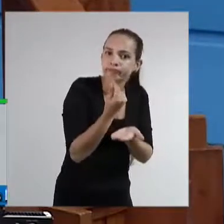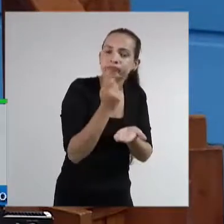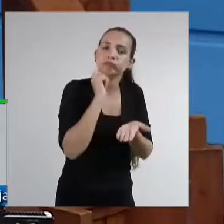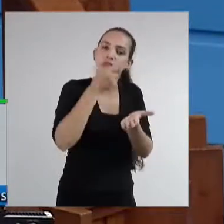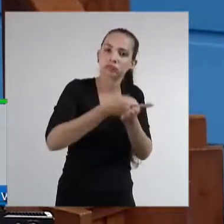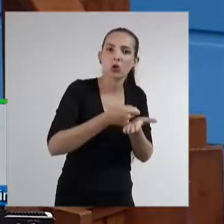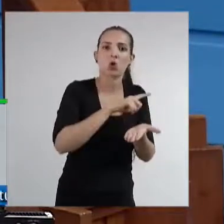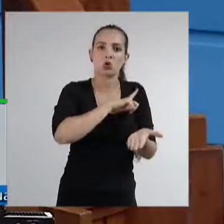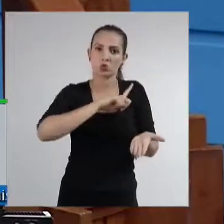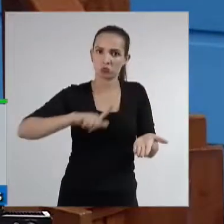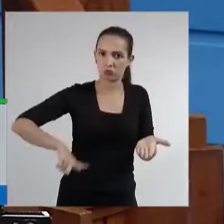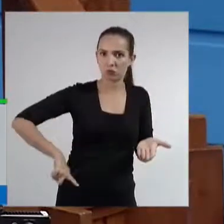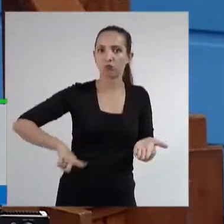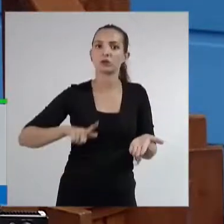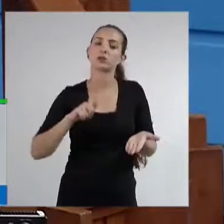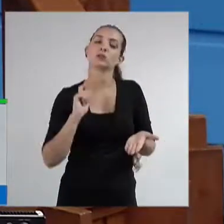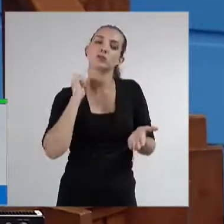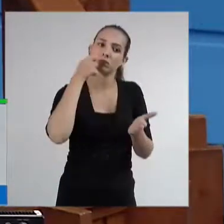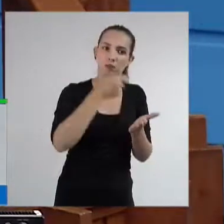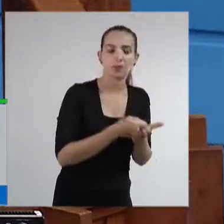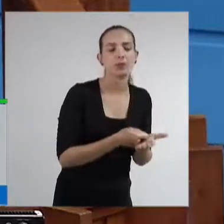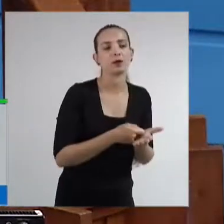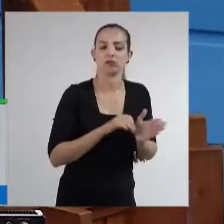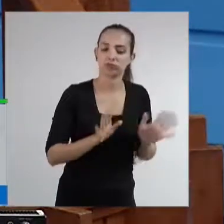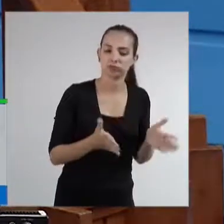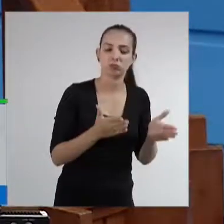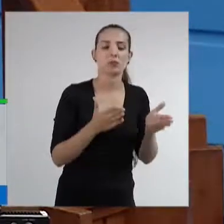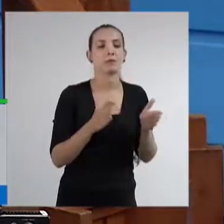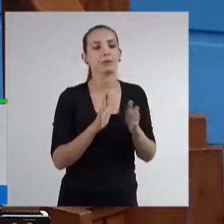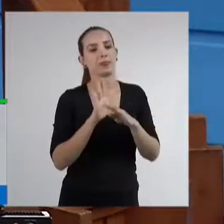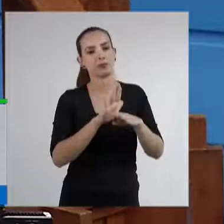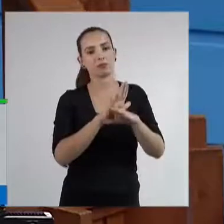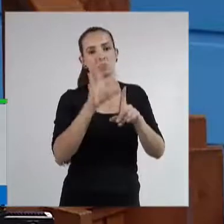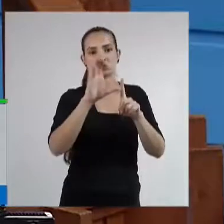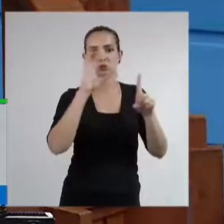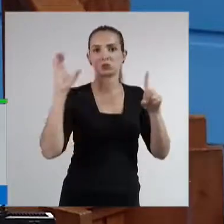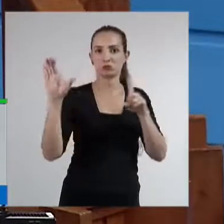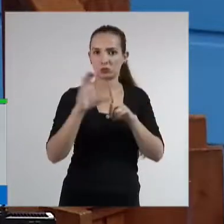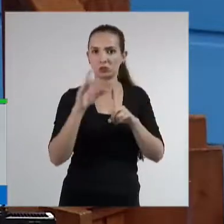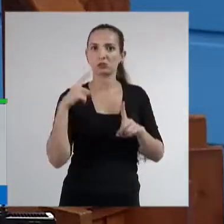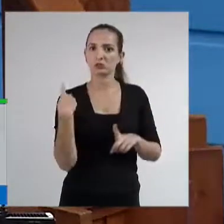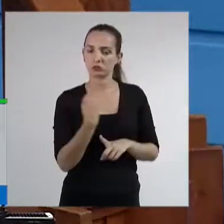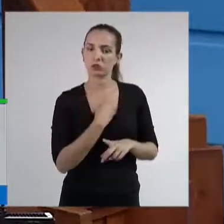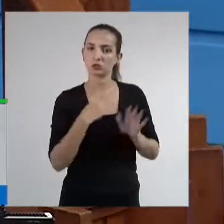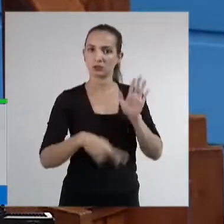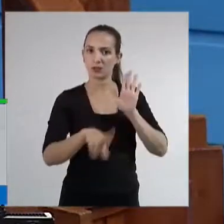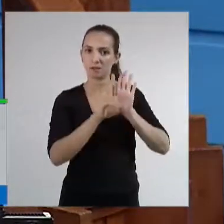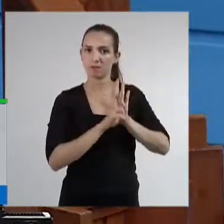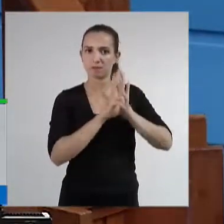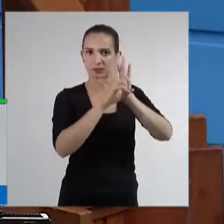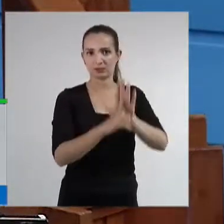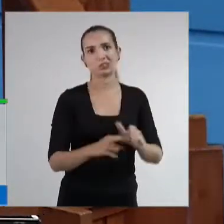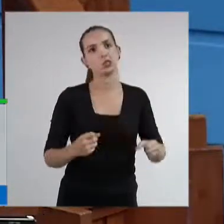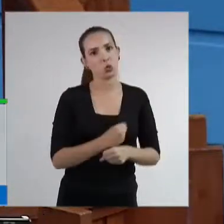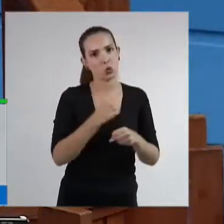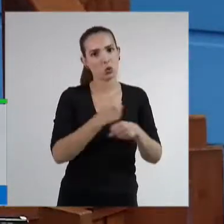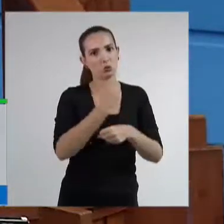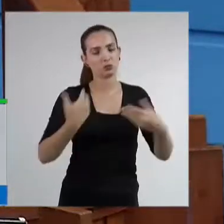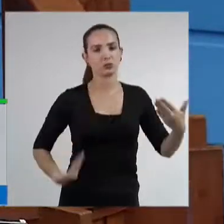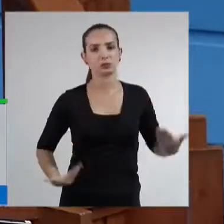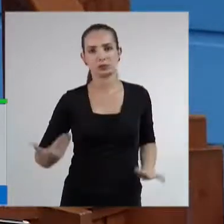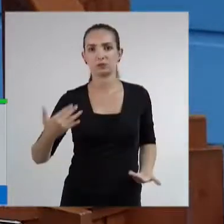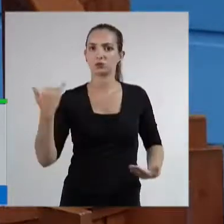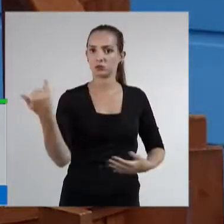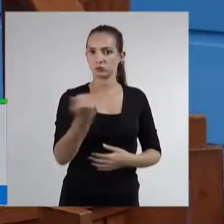do governo do Estado para propiciar às comunidades que representamos obras e serviços importantes para a melhoria